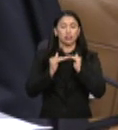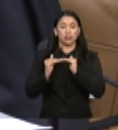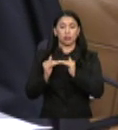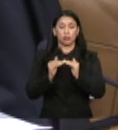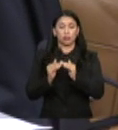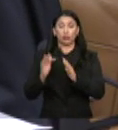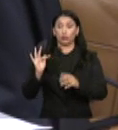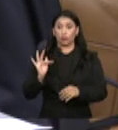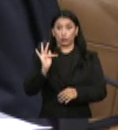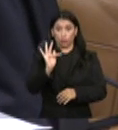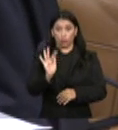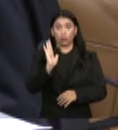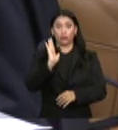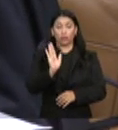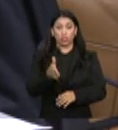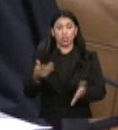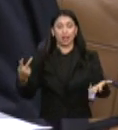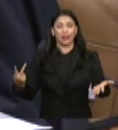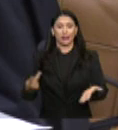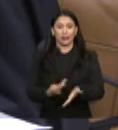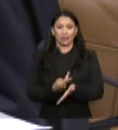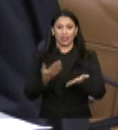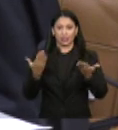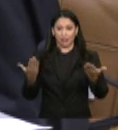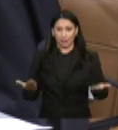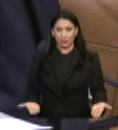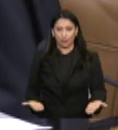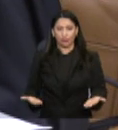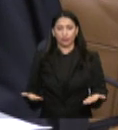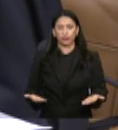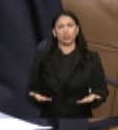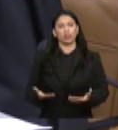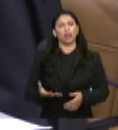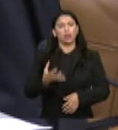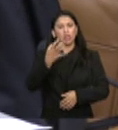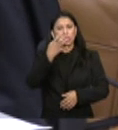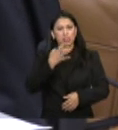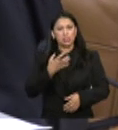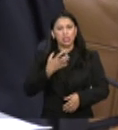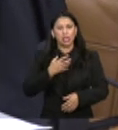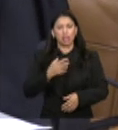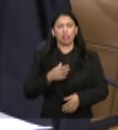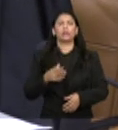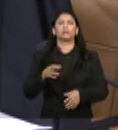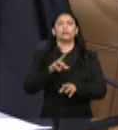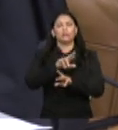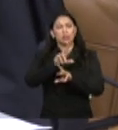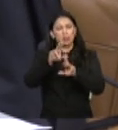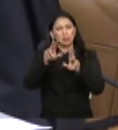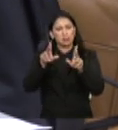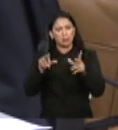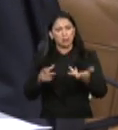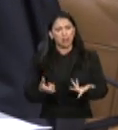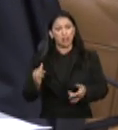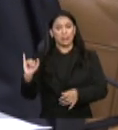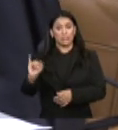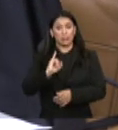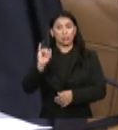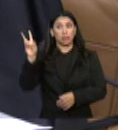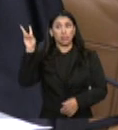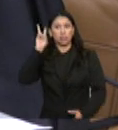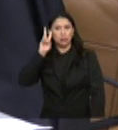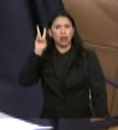que já chegou por isso cabe tomar a sério Por muitas razões a sua lembrança